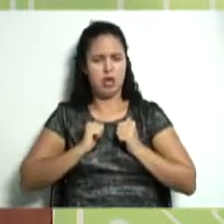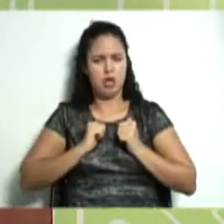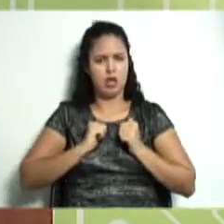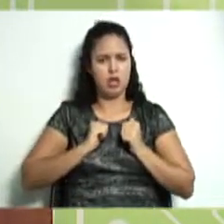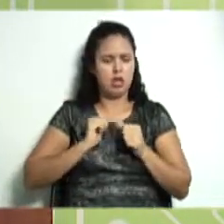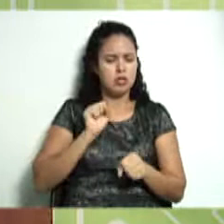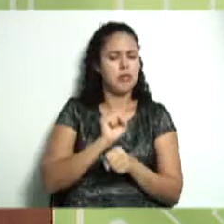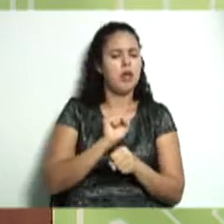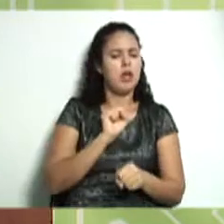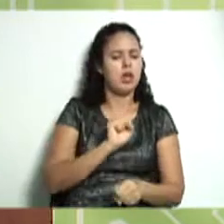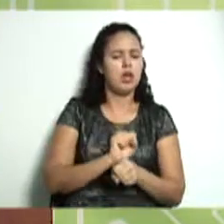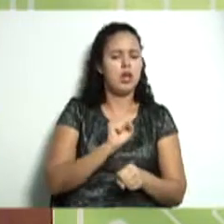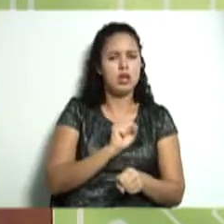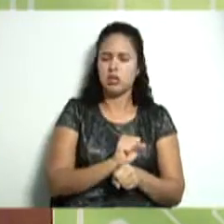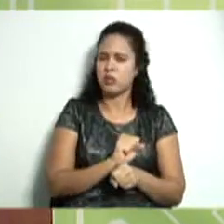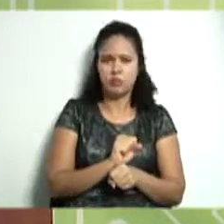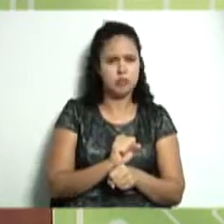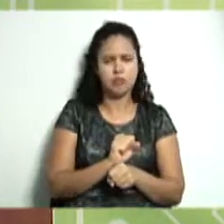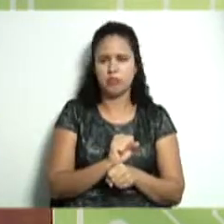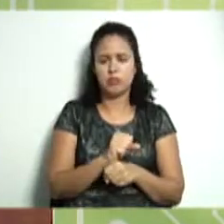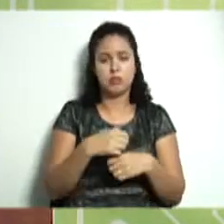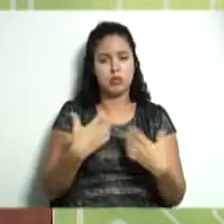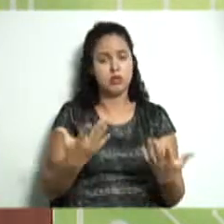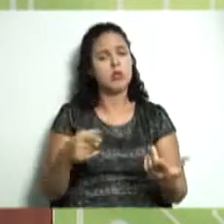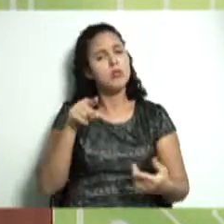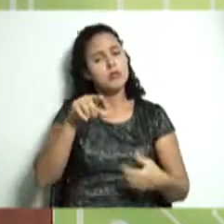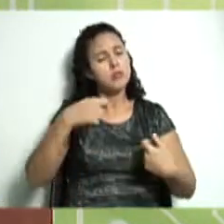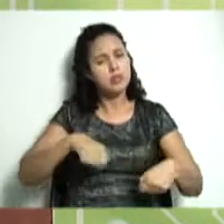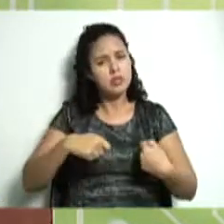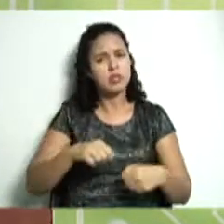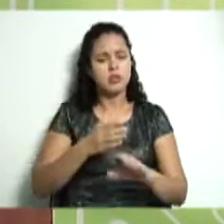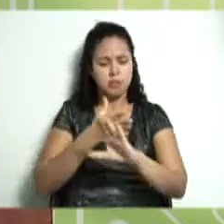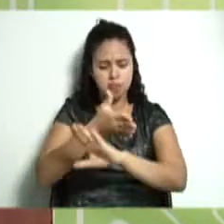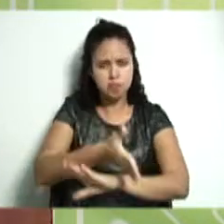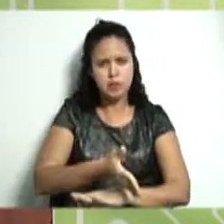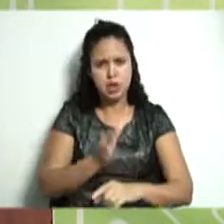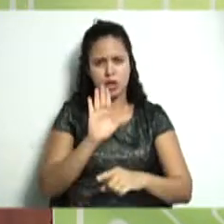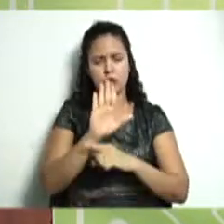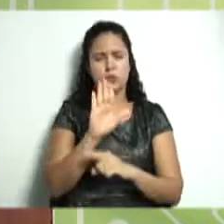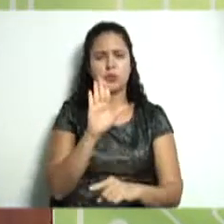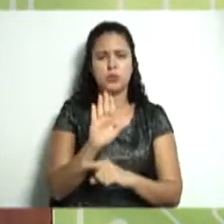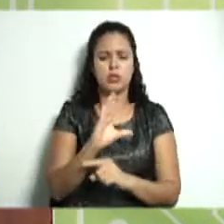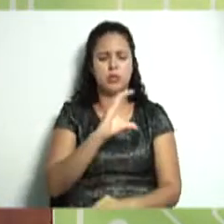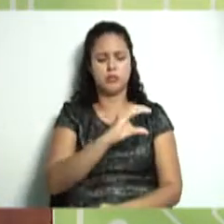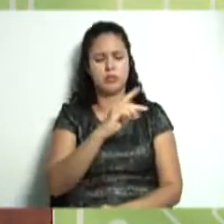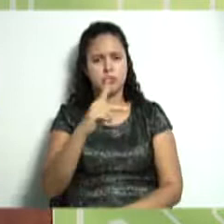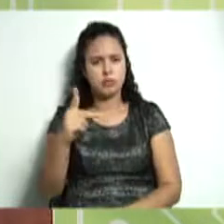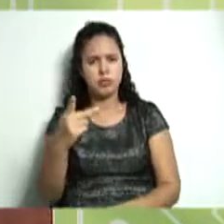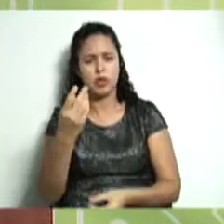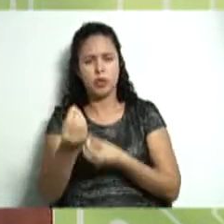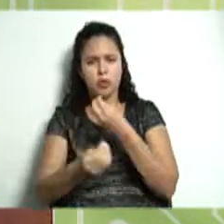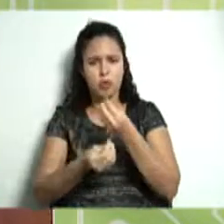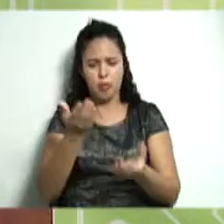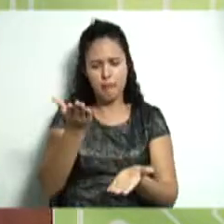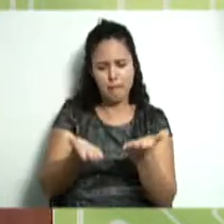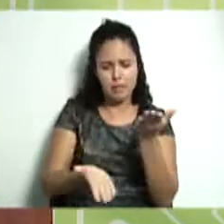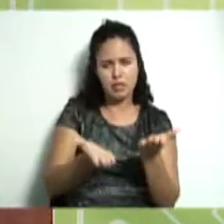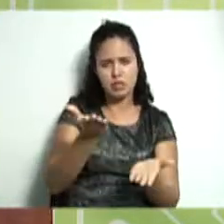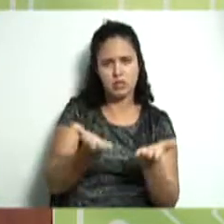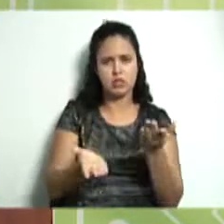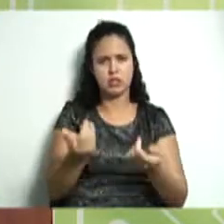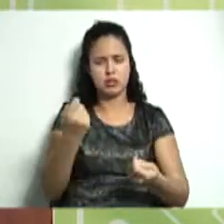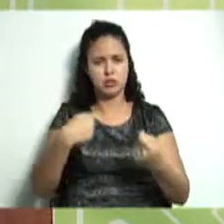não quer saber muitas coisas. Você tem que participar ativamente, tem que acompanhar os balanços